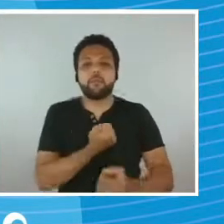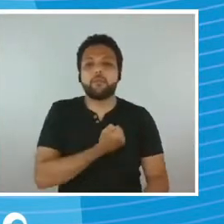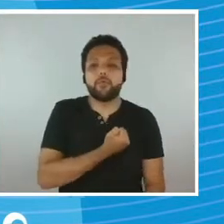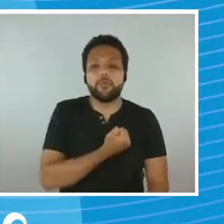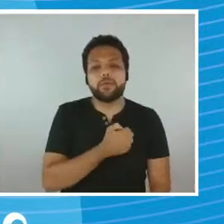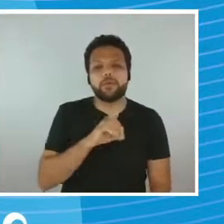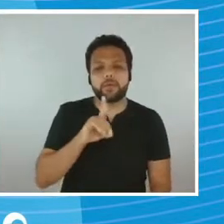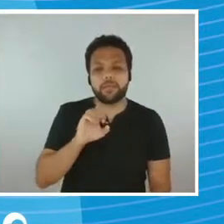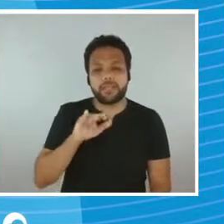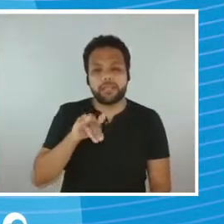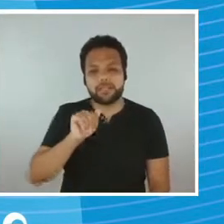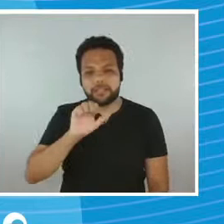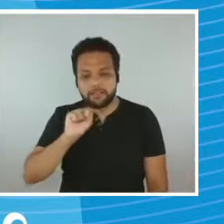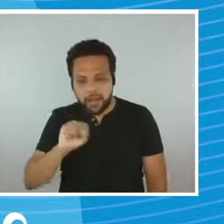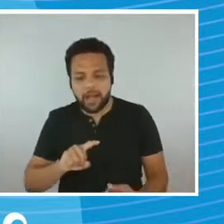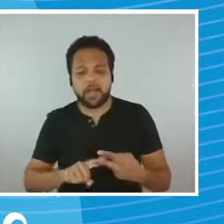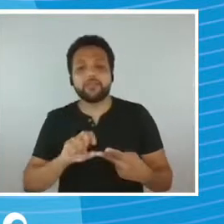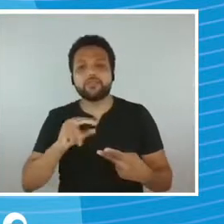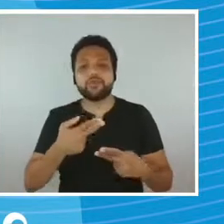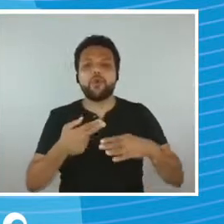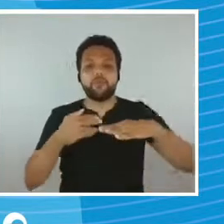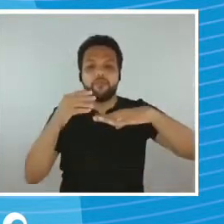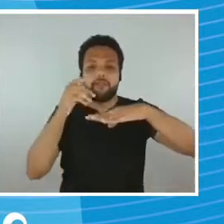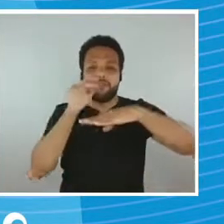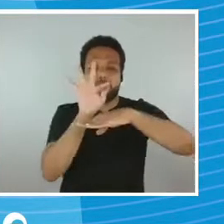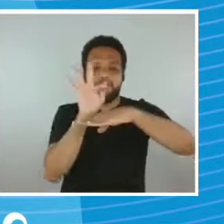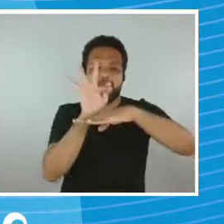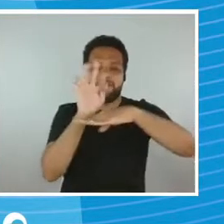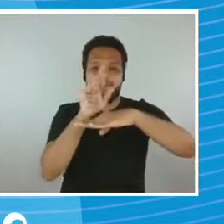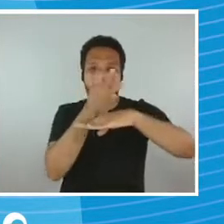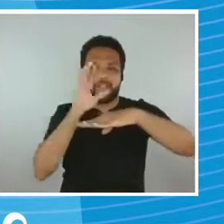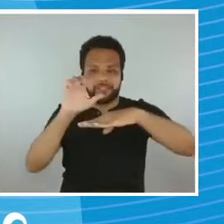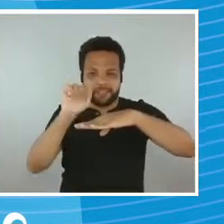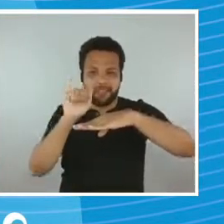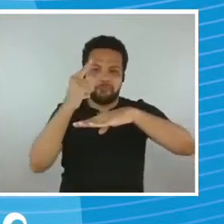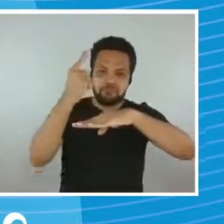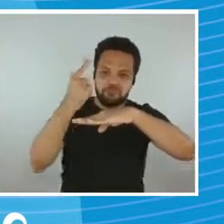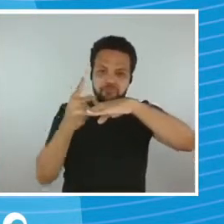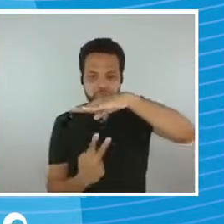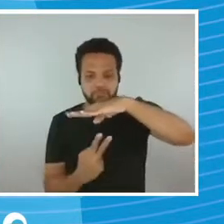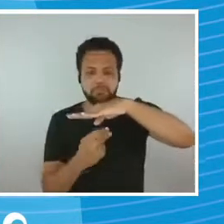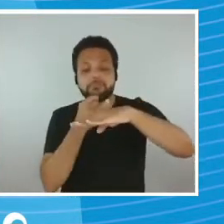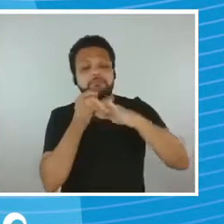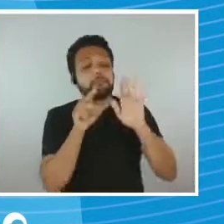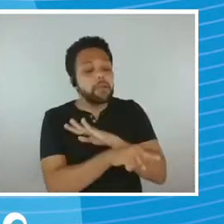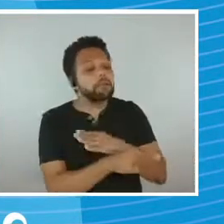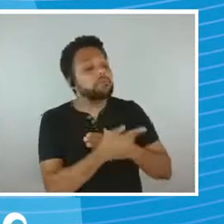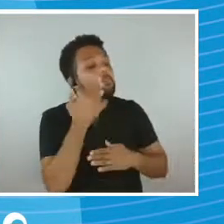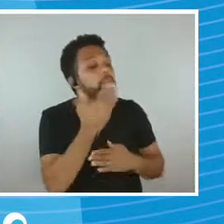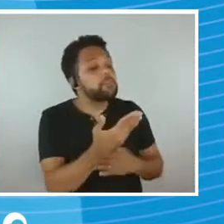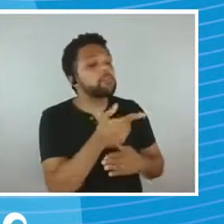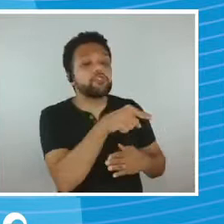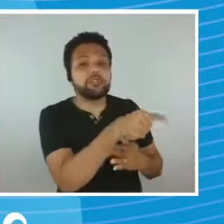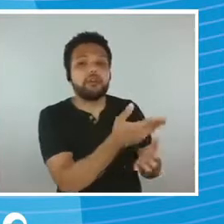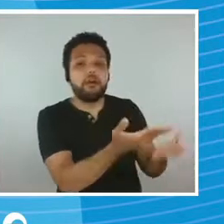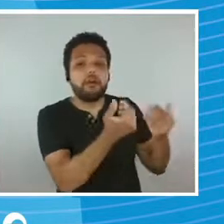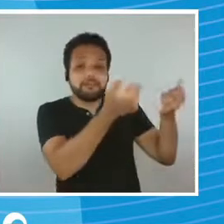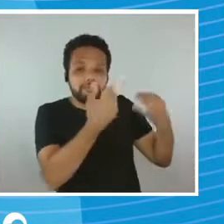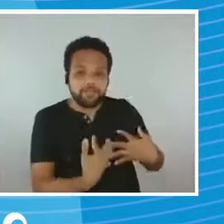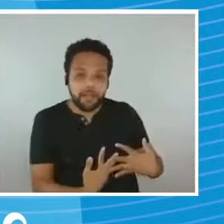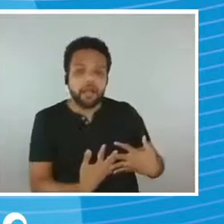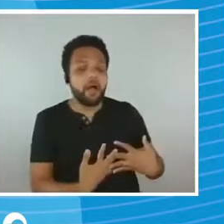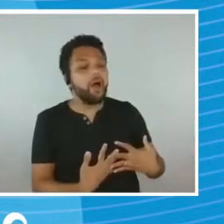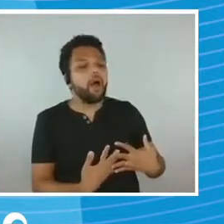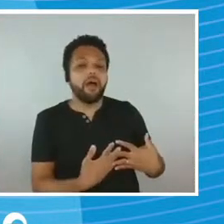números escritos em notação de frações, se eu fizer uma pergunta bem colocada, a gente já conseguiria, de alguma forma, predizer todo o esforço avaliativo que tem